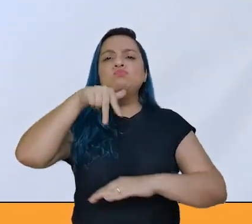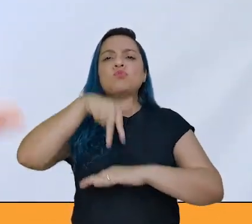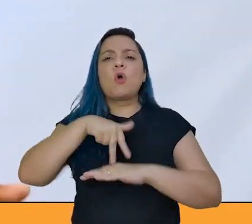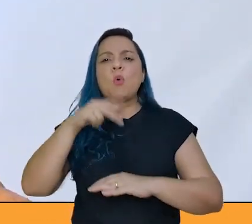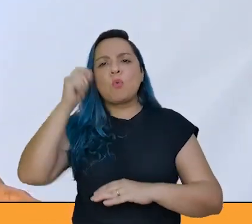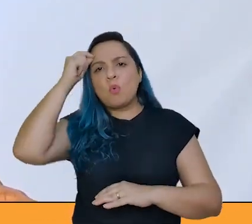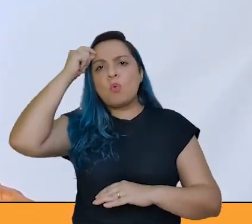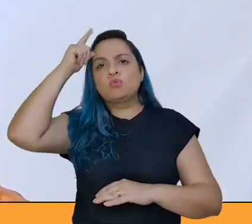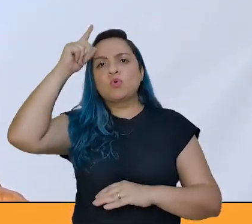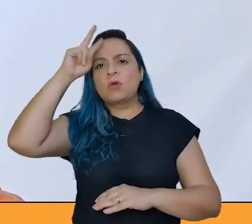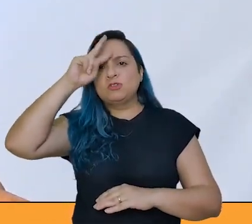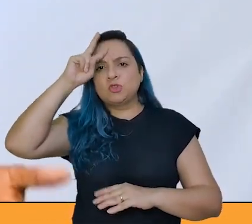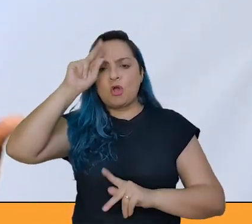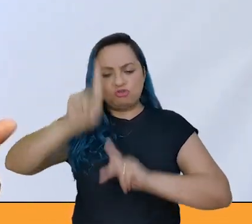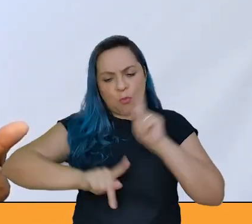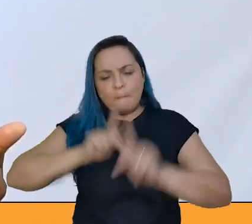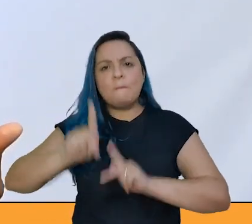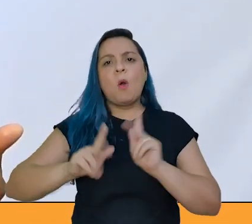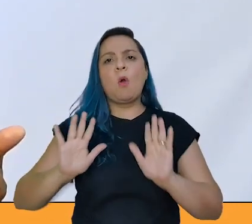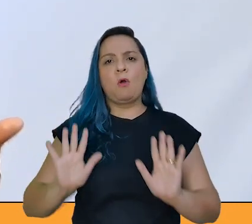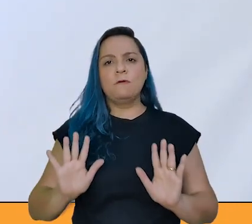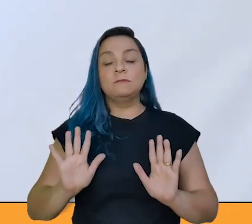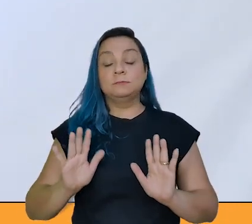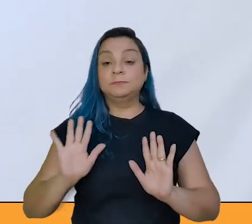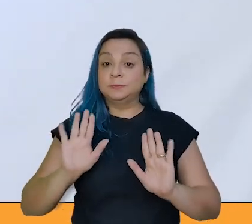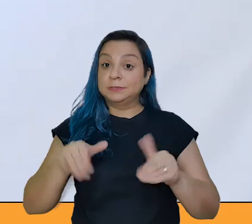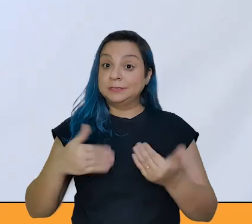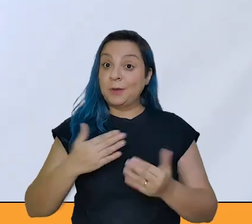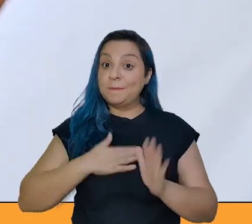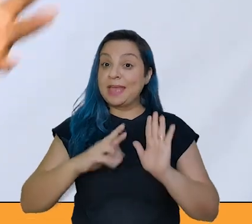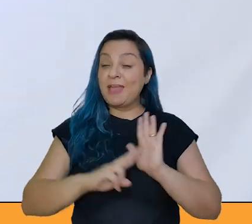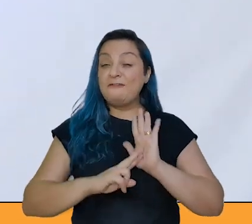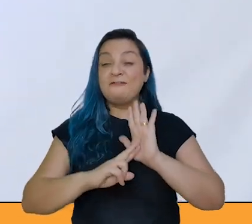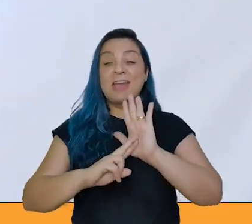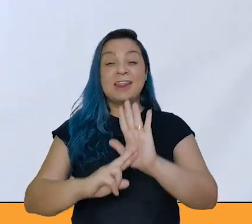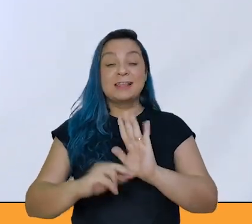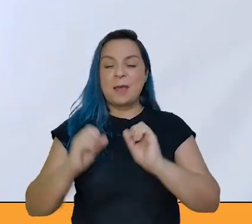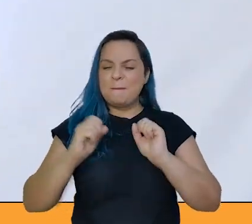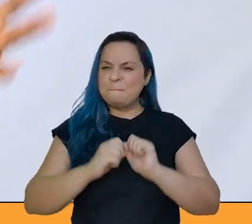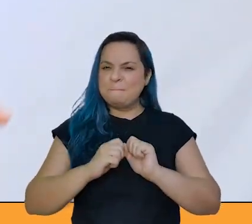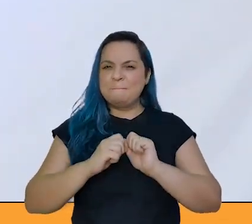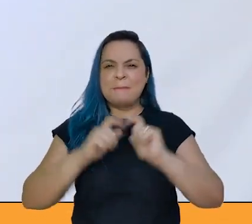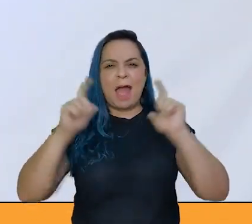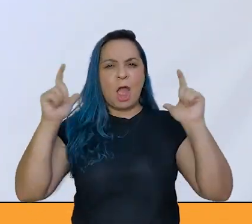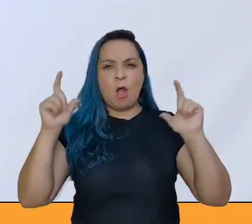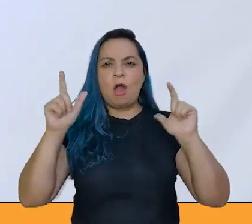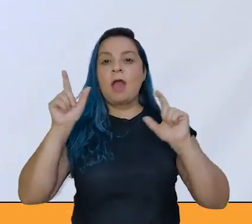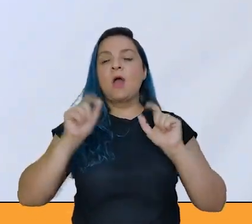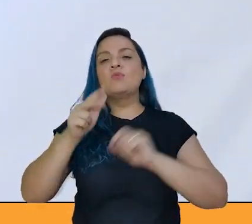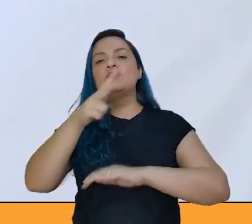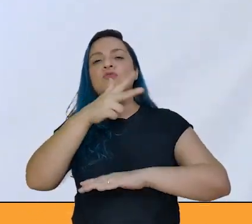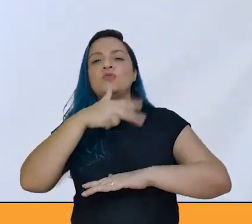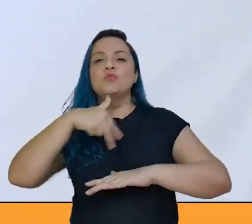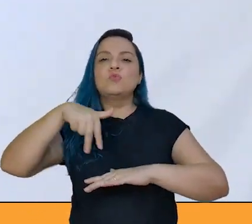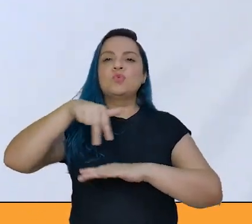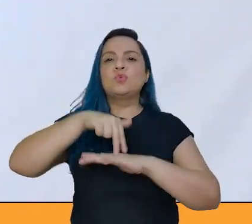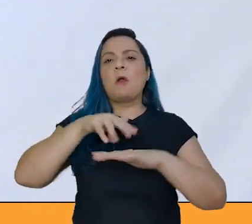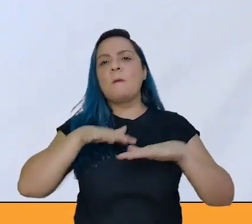cultura e a história de um povo. Então, a minha referência maior, assim, base, são os